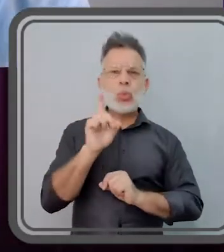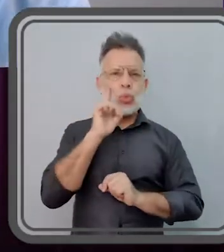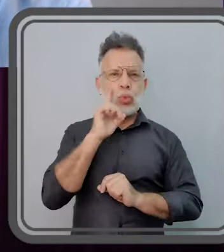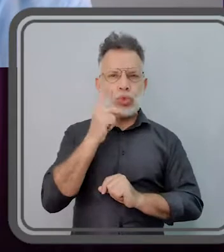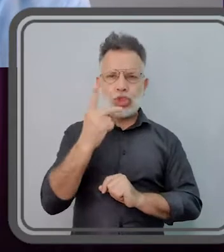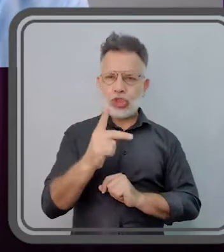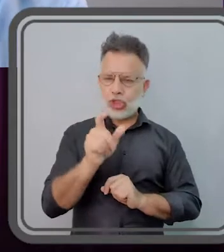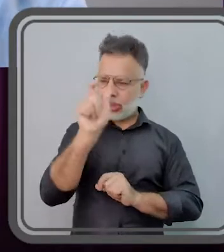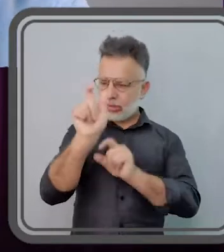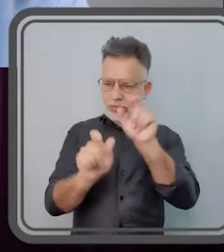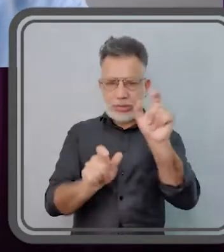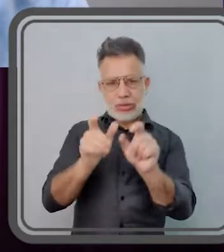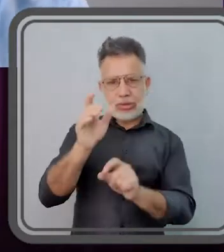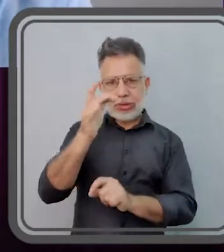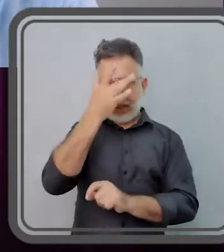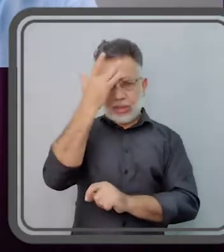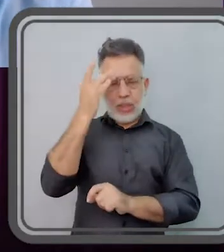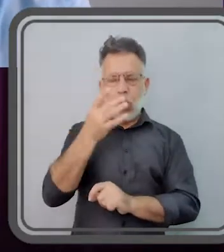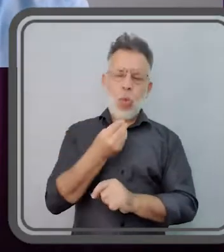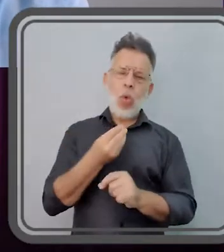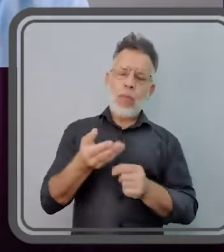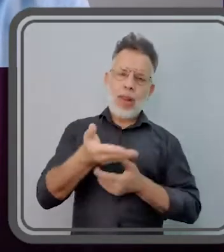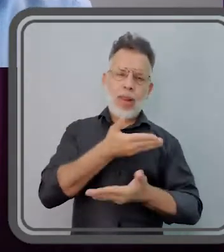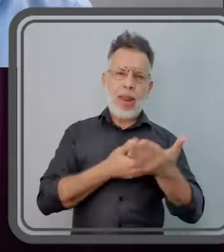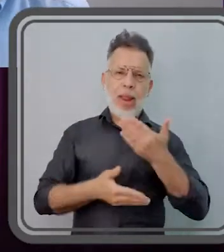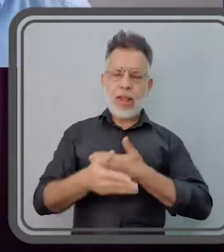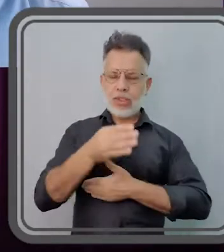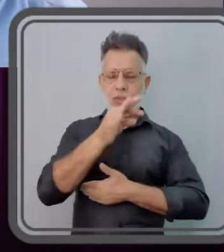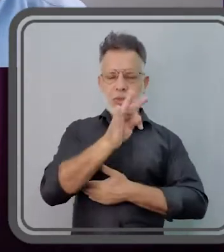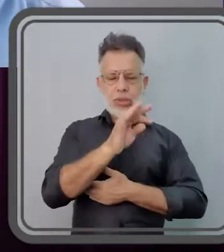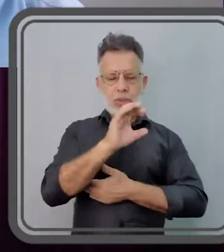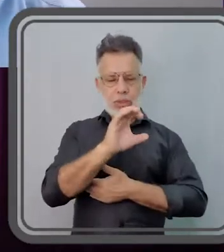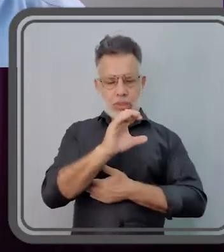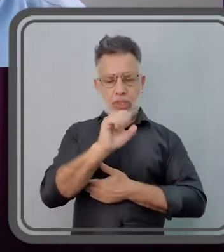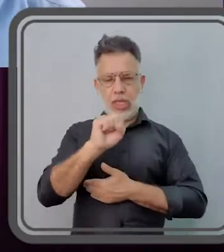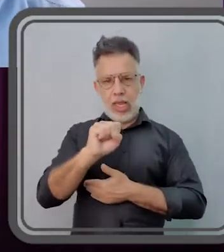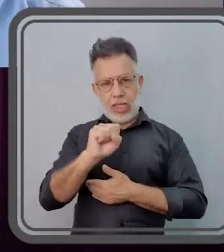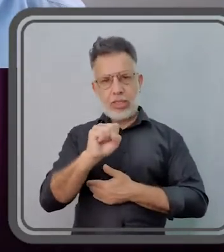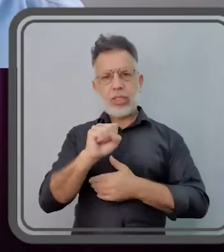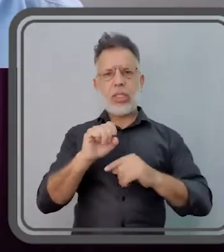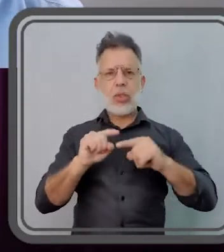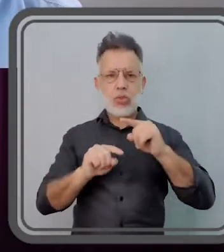elas interagem com a TCS, com os produtos da TCS?